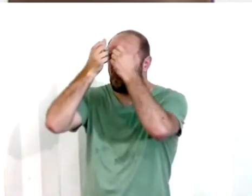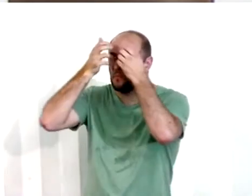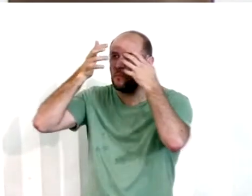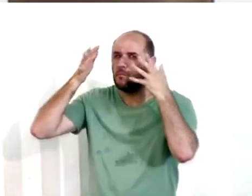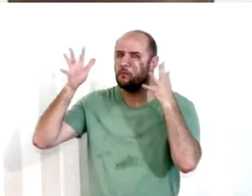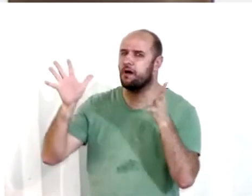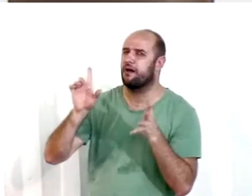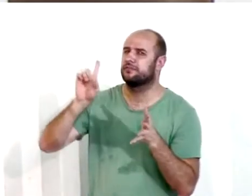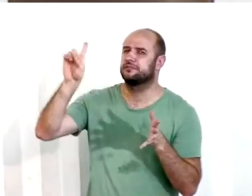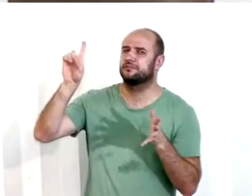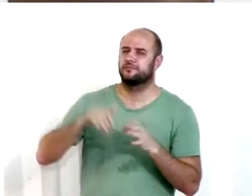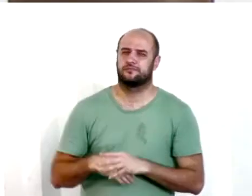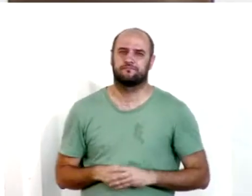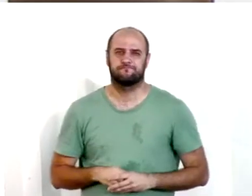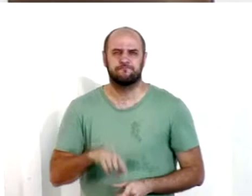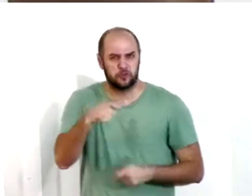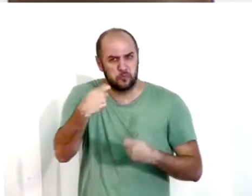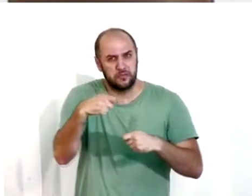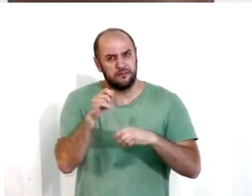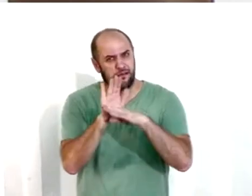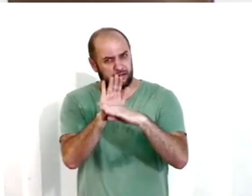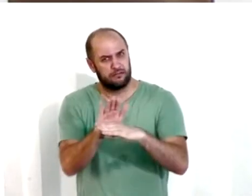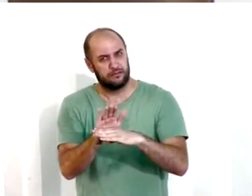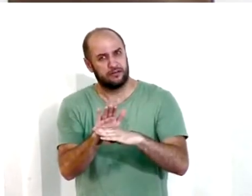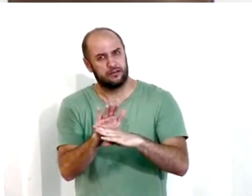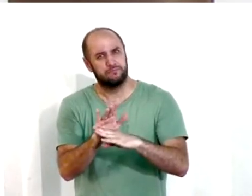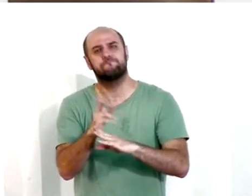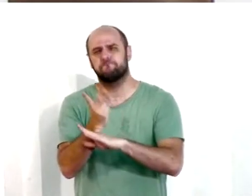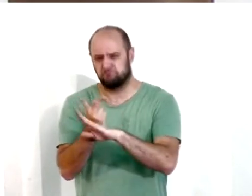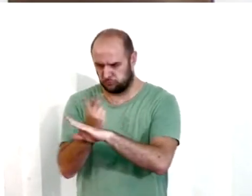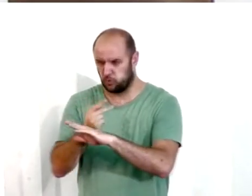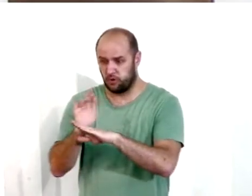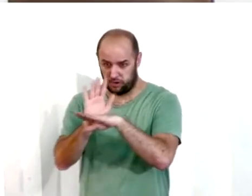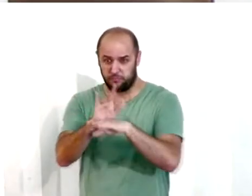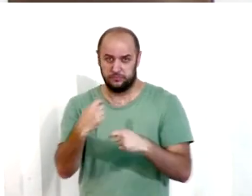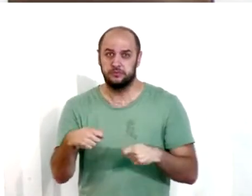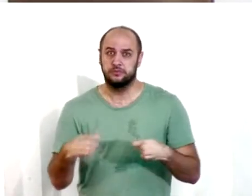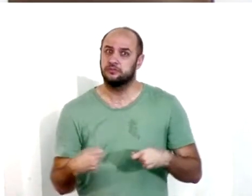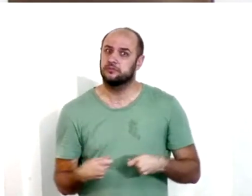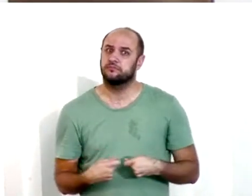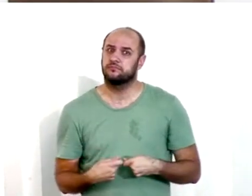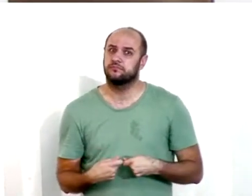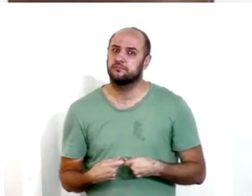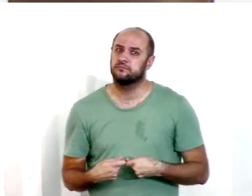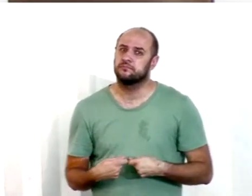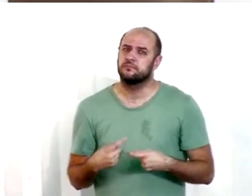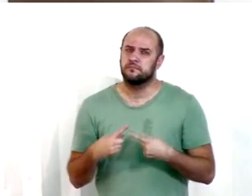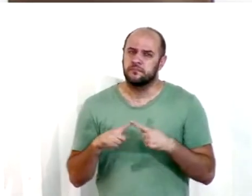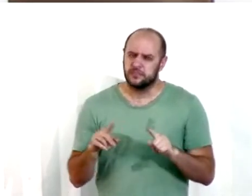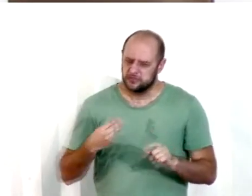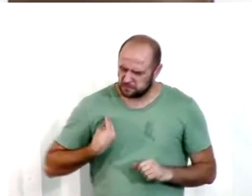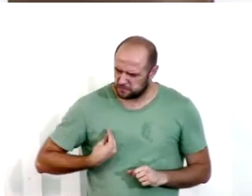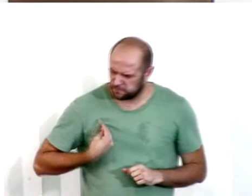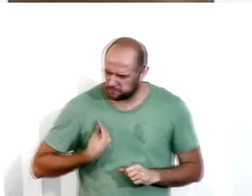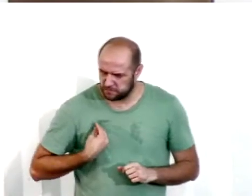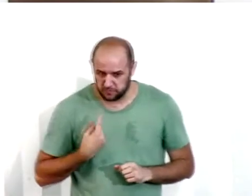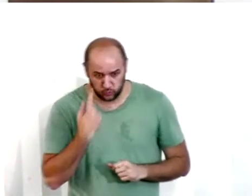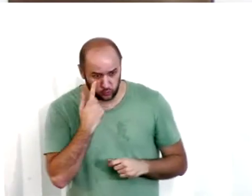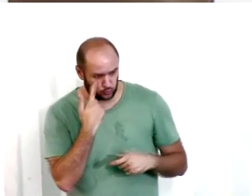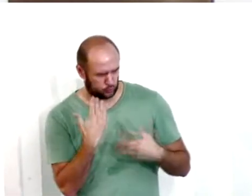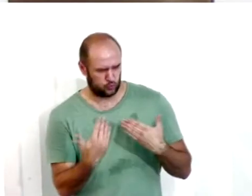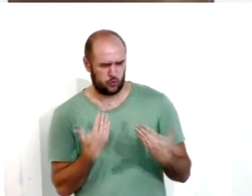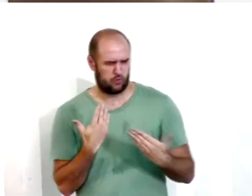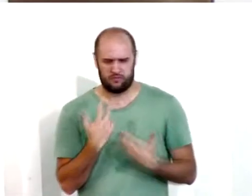E se você precisa de ajuda, busque ajuda. Mas não viva com essa dúvida.